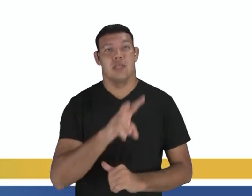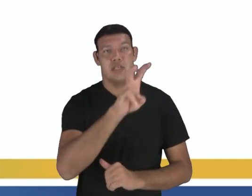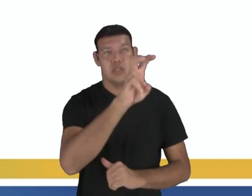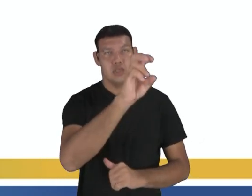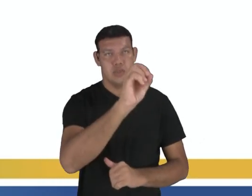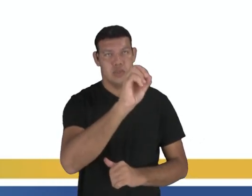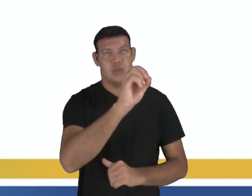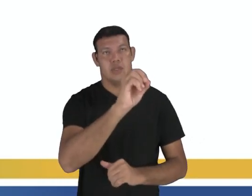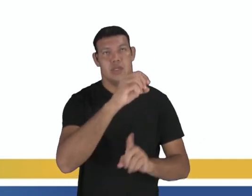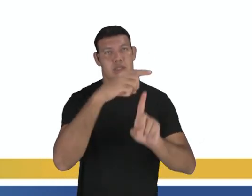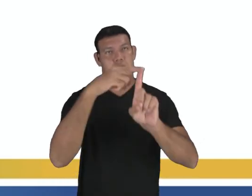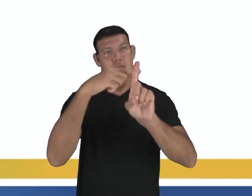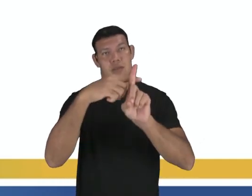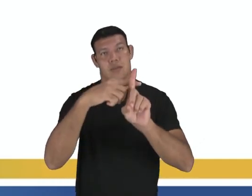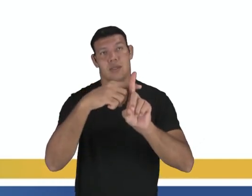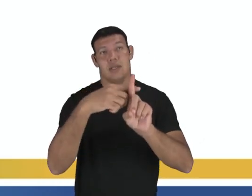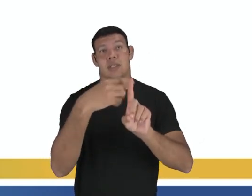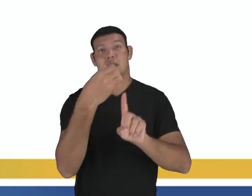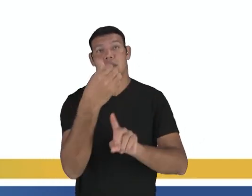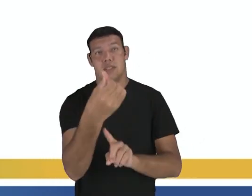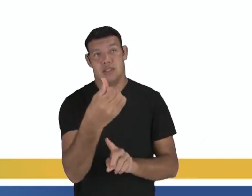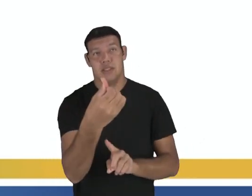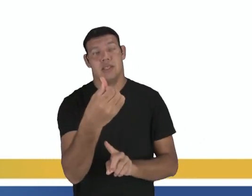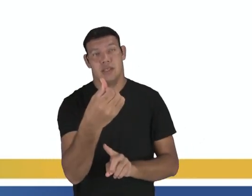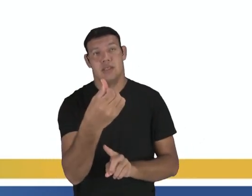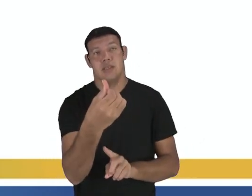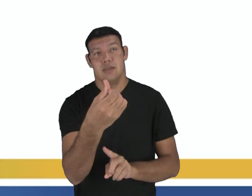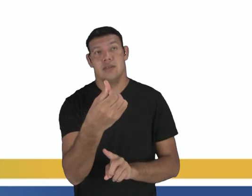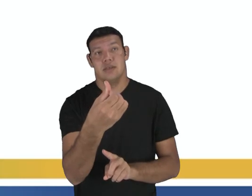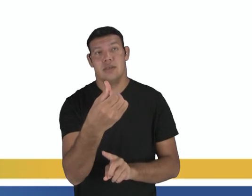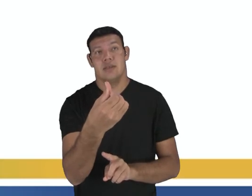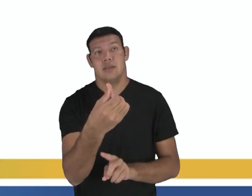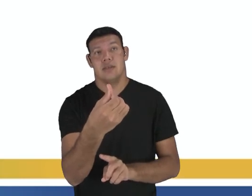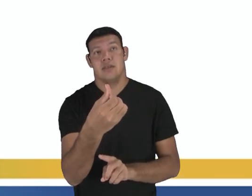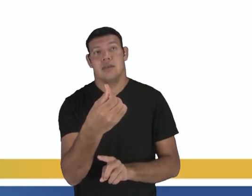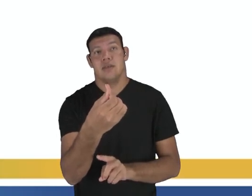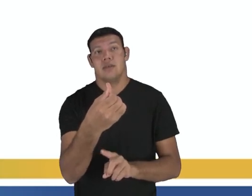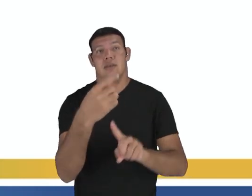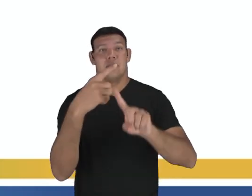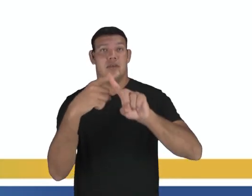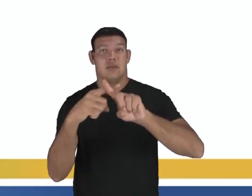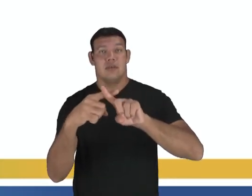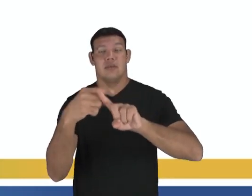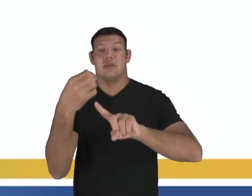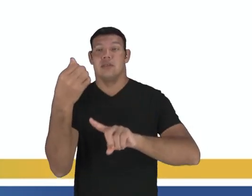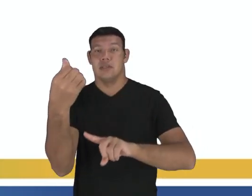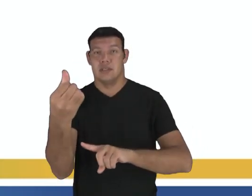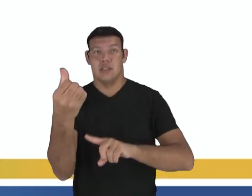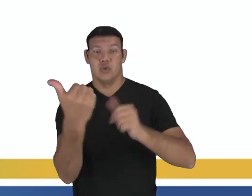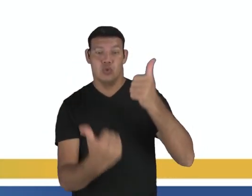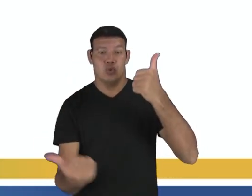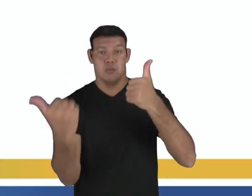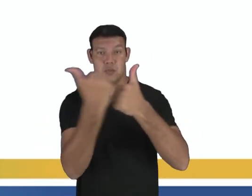vezes... 6 vezes quanto? Nessa questão ele está dizendo que ele vai rodar 6 km, então lá onde tinha x eu vou